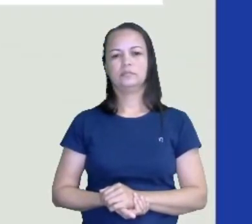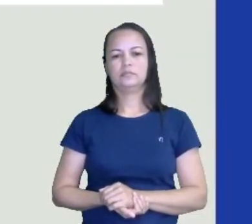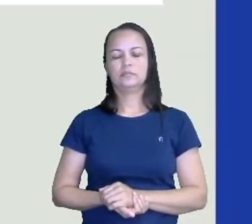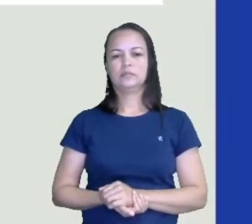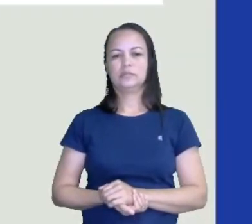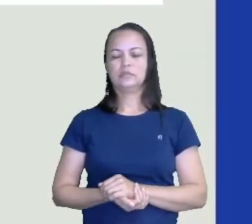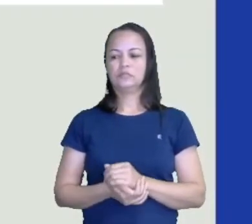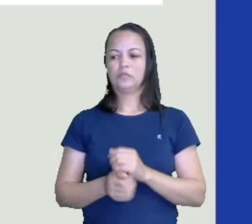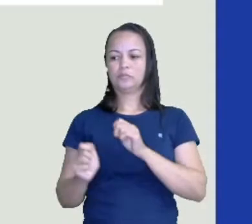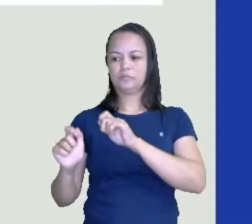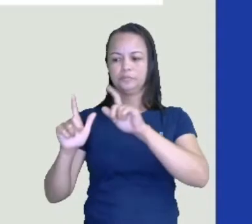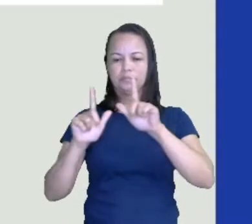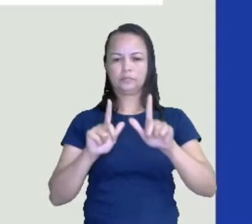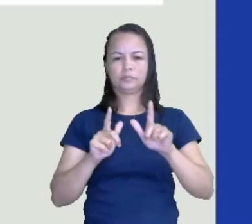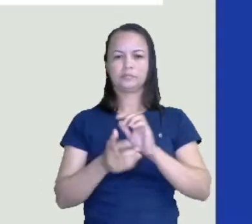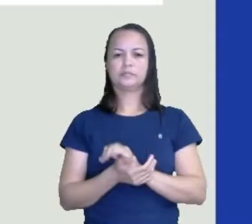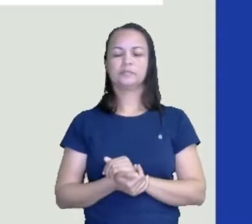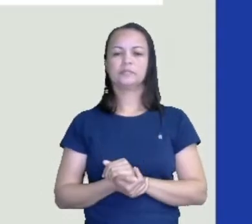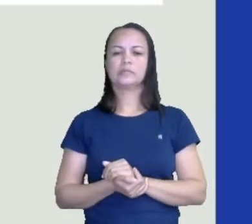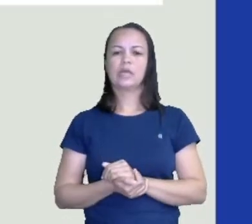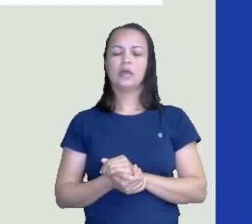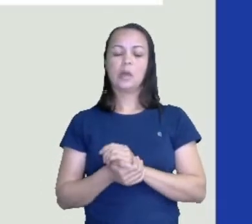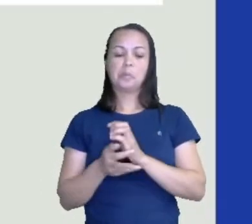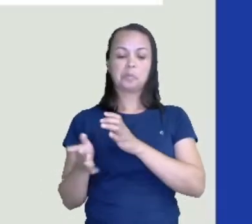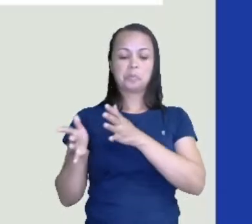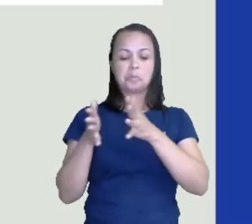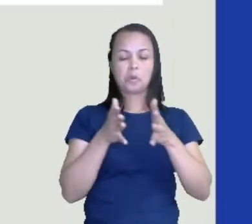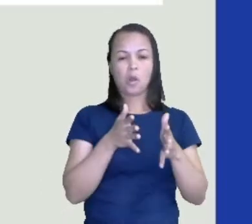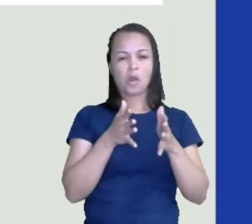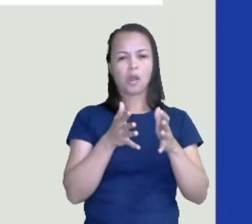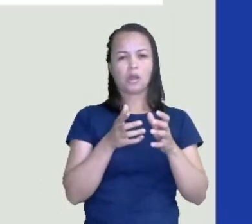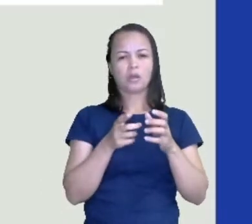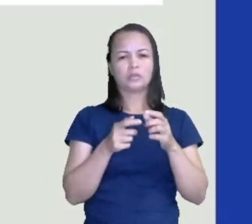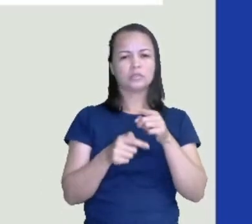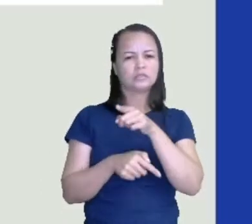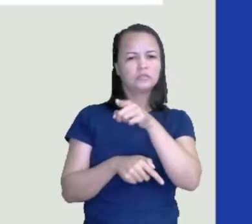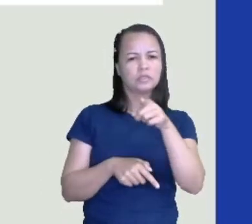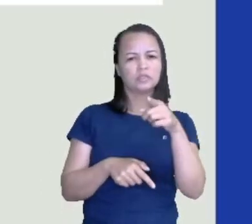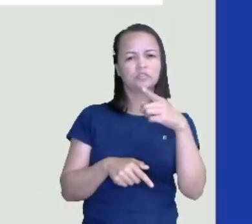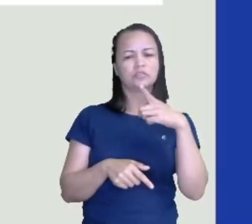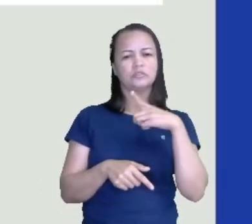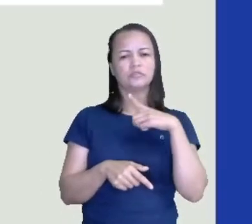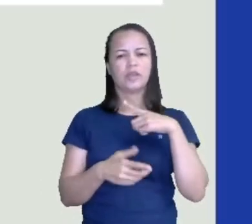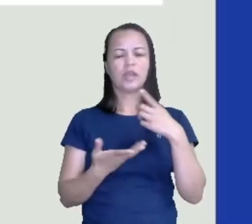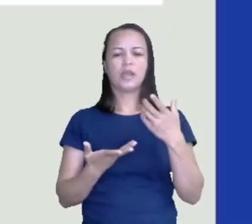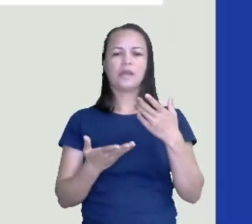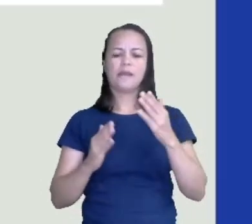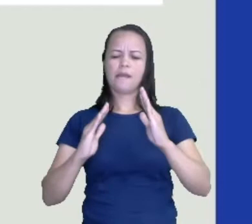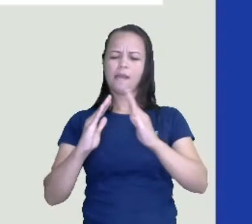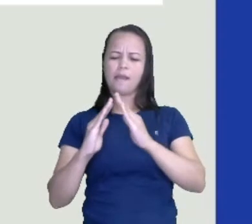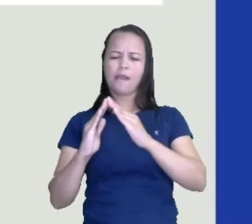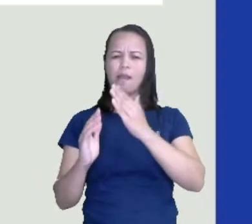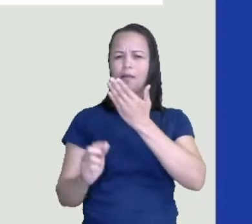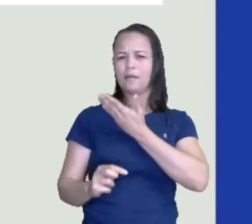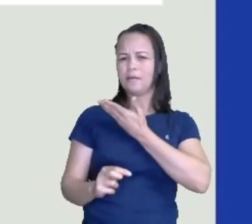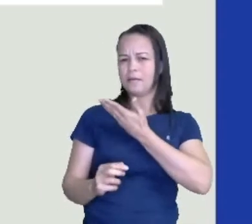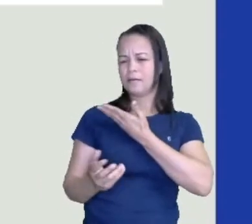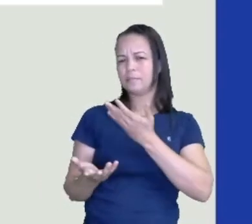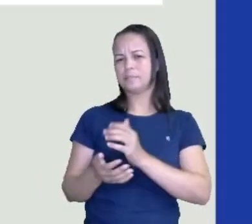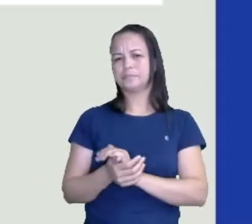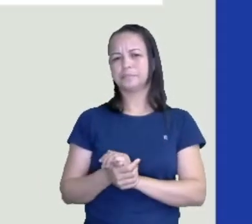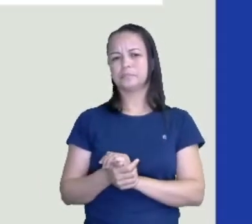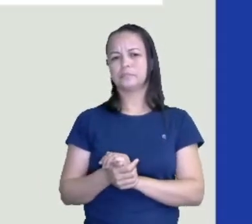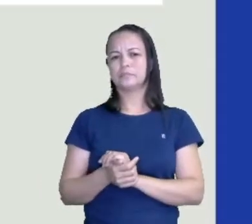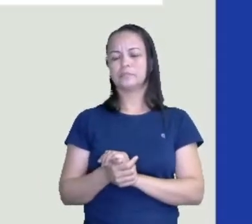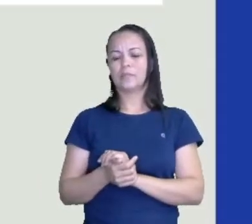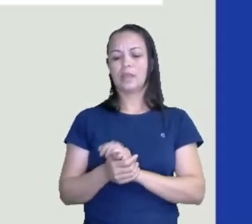Vamos puxar o slide. Por outro lado, se você estiver na casa de um amigo e depois